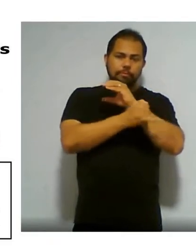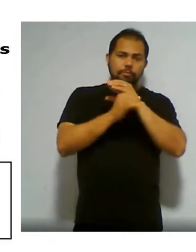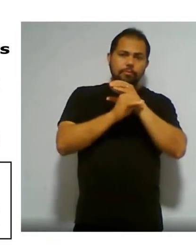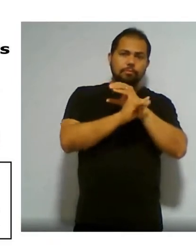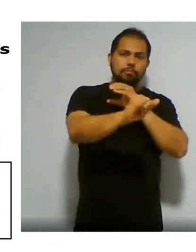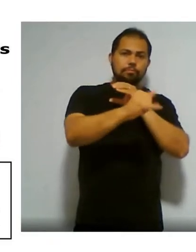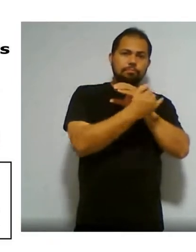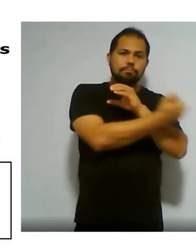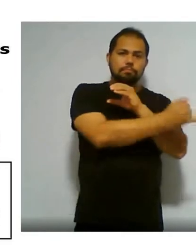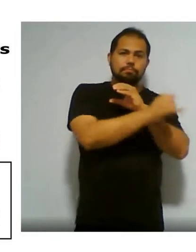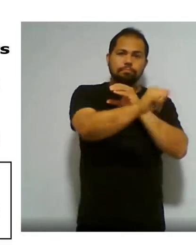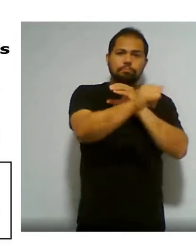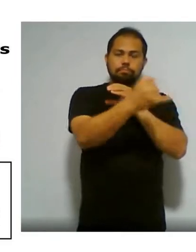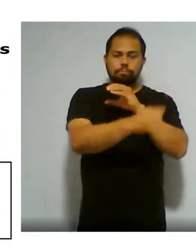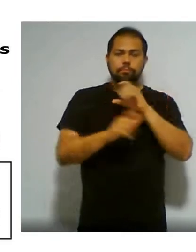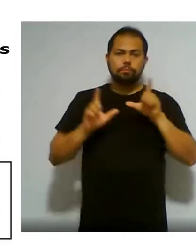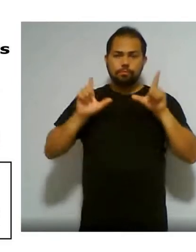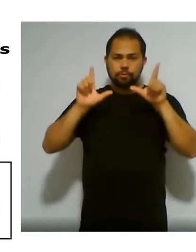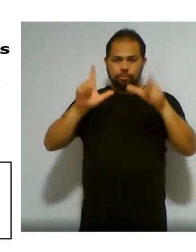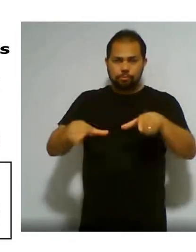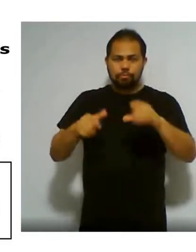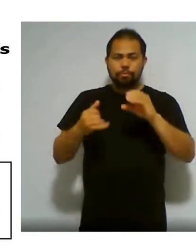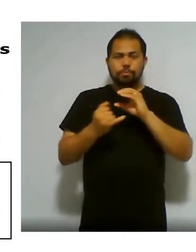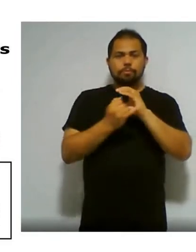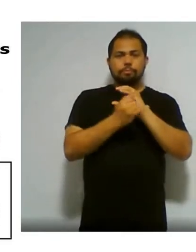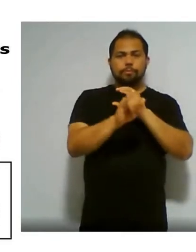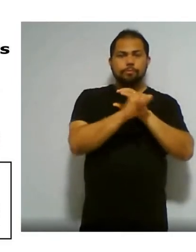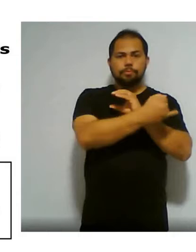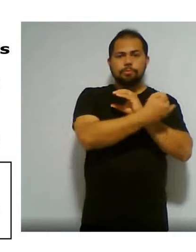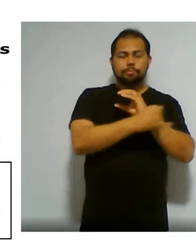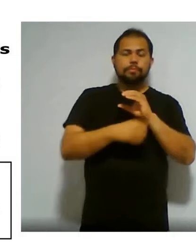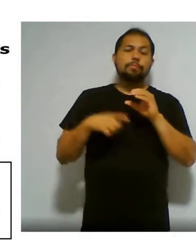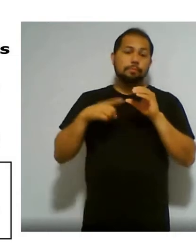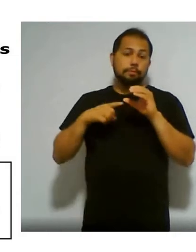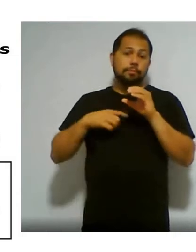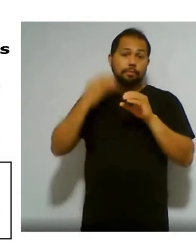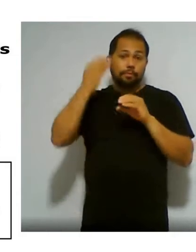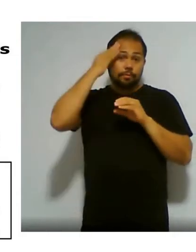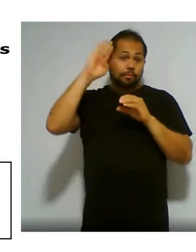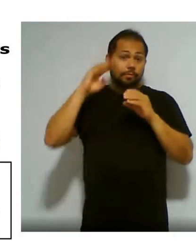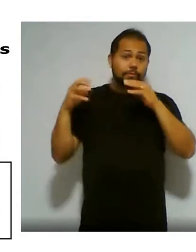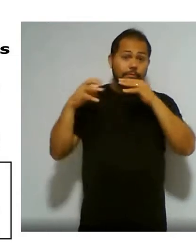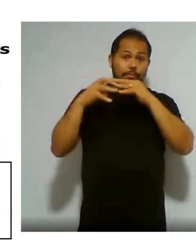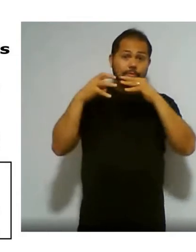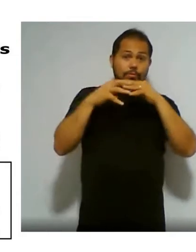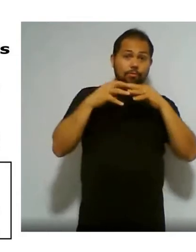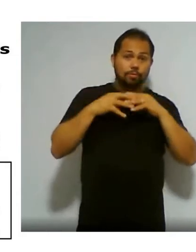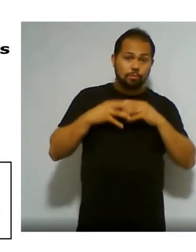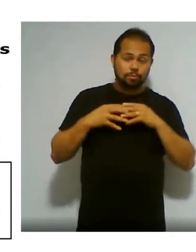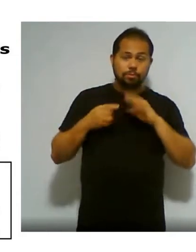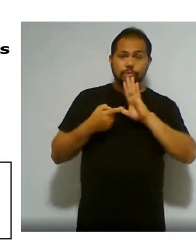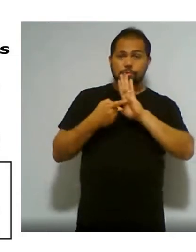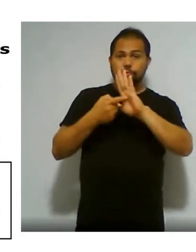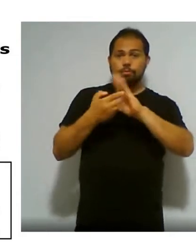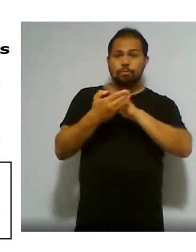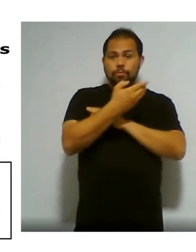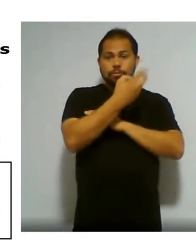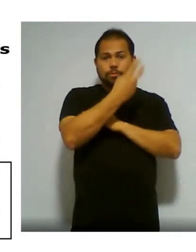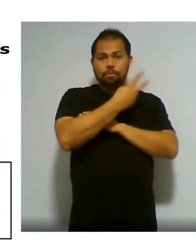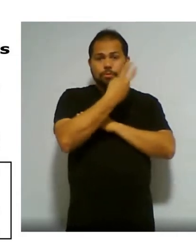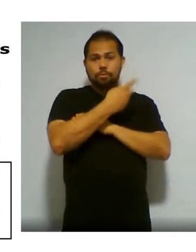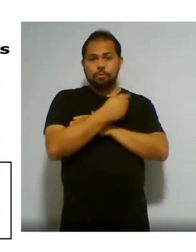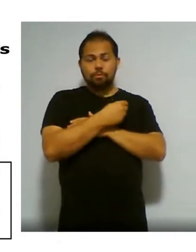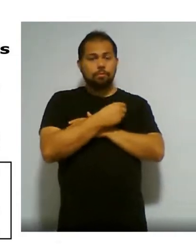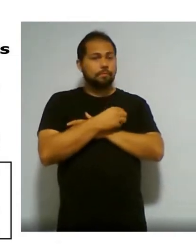Então você tem os conectores principais da placa-mãe, como a gente já comentou, são esses dois aqui. Ou esse aqui, que já vem com